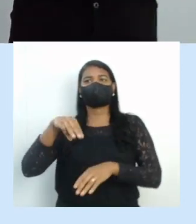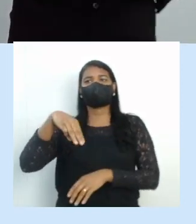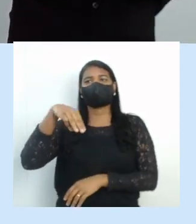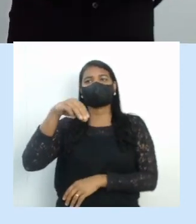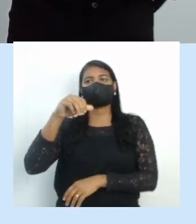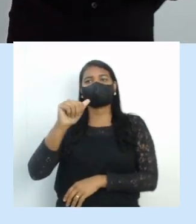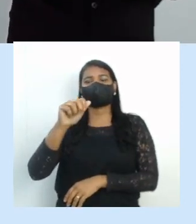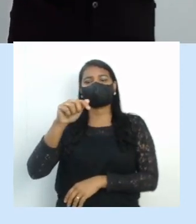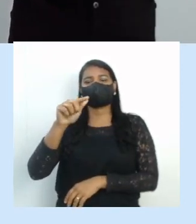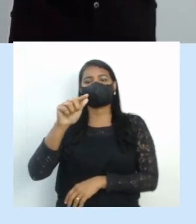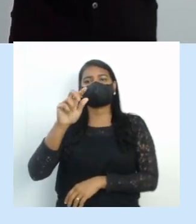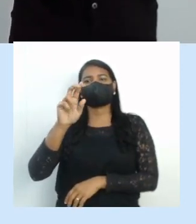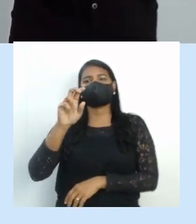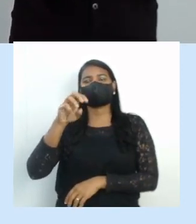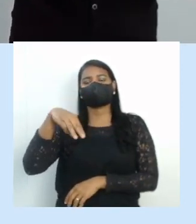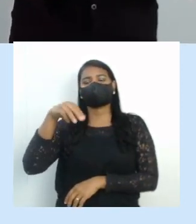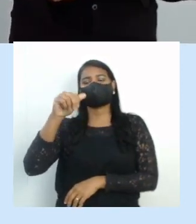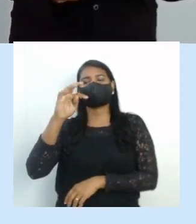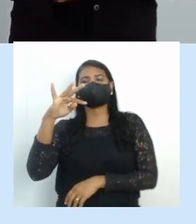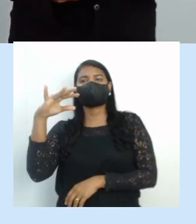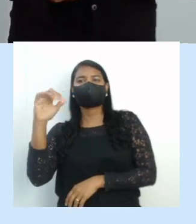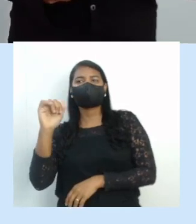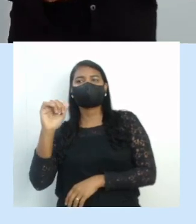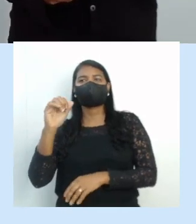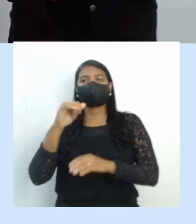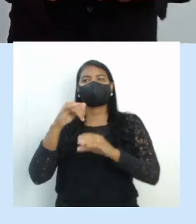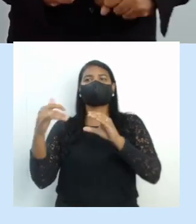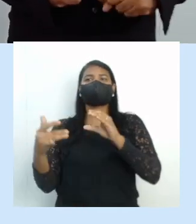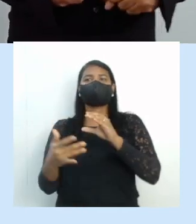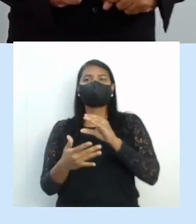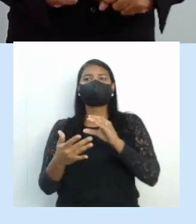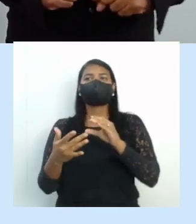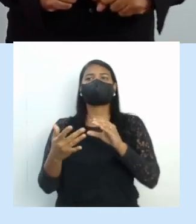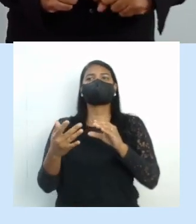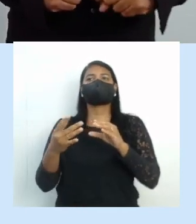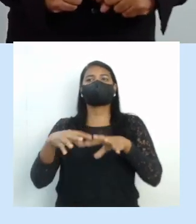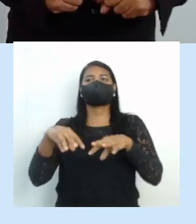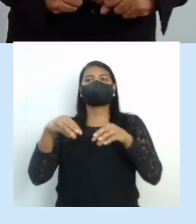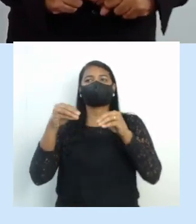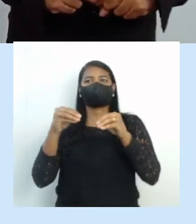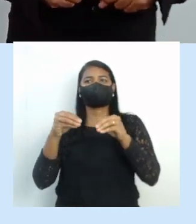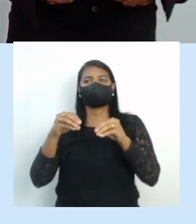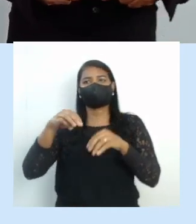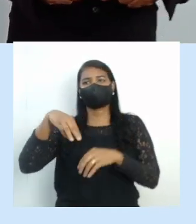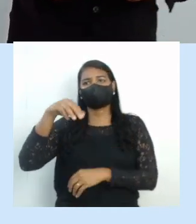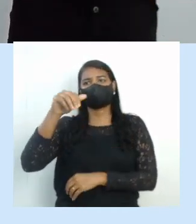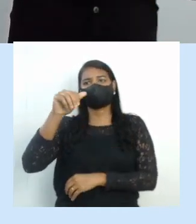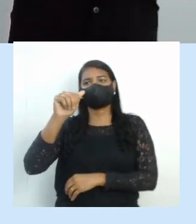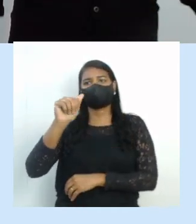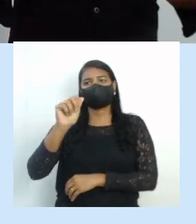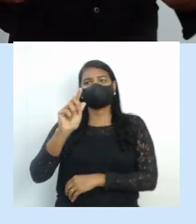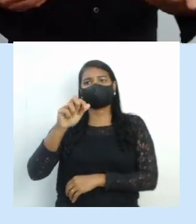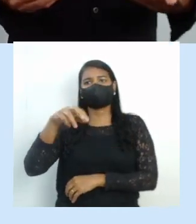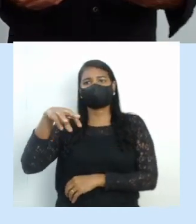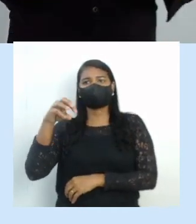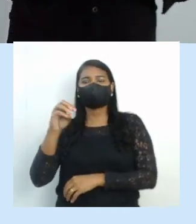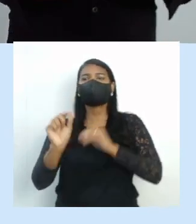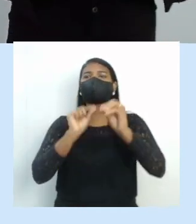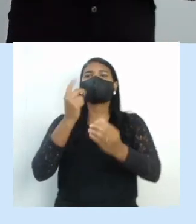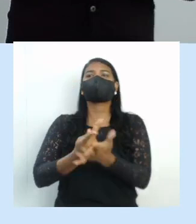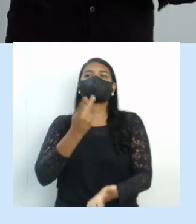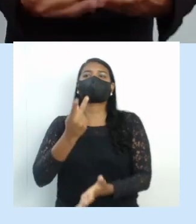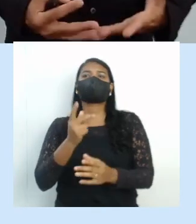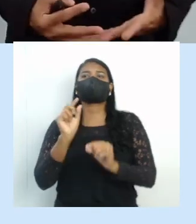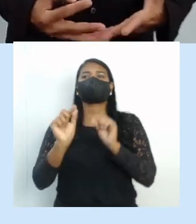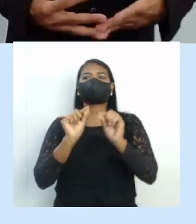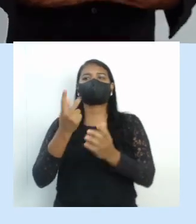pois elas ali são oriundas da solidificação do magma. E o que faria aí com que